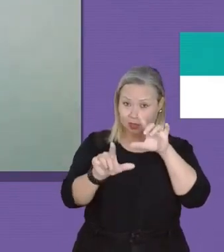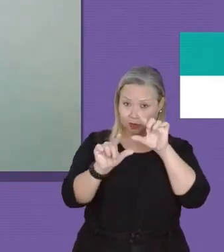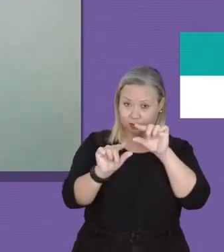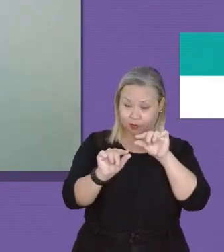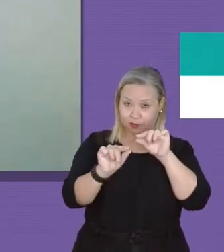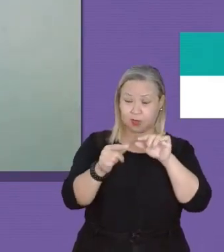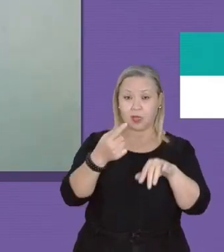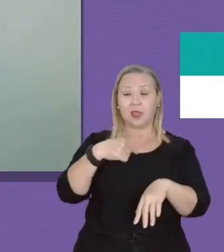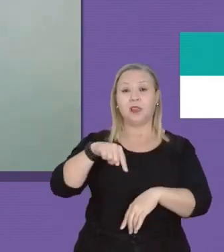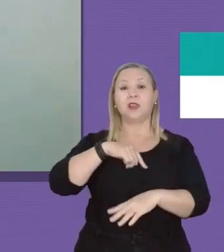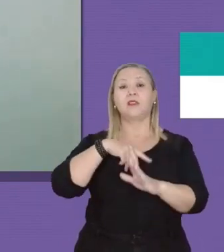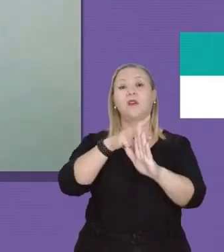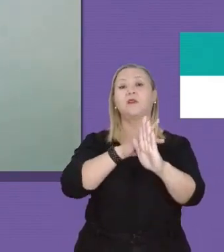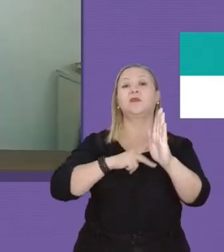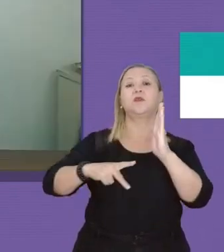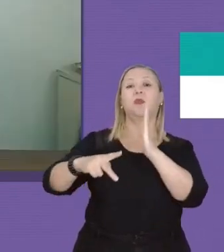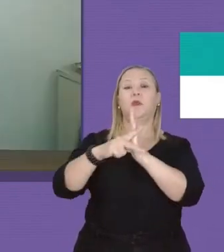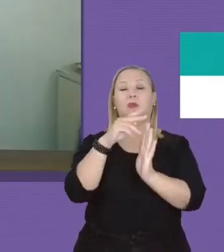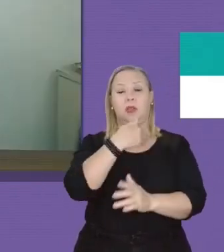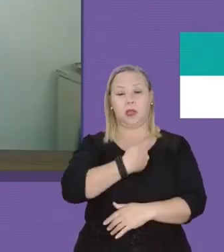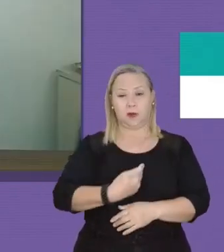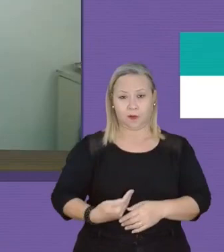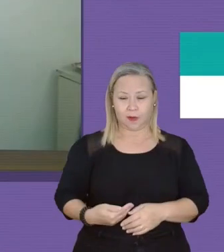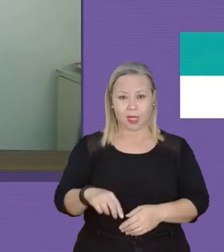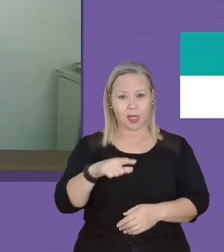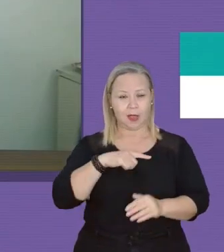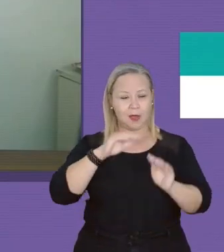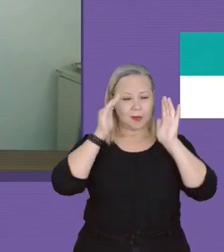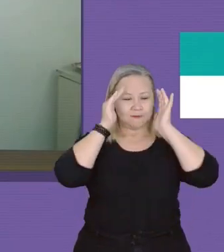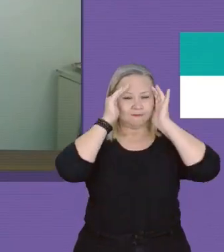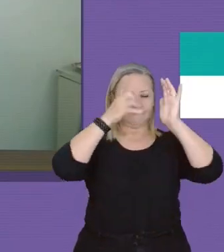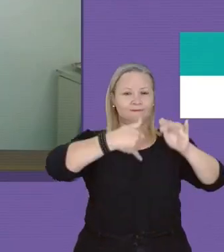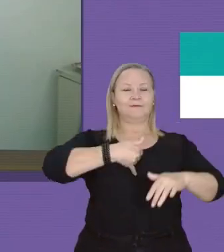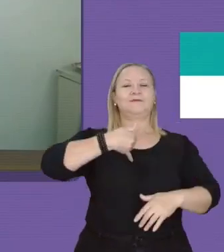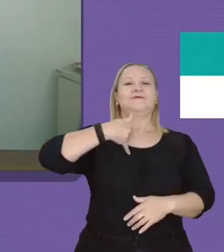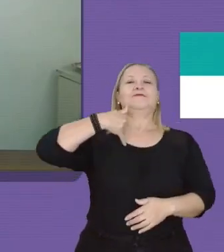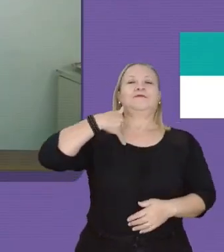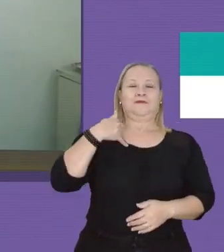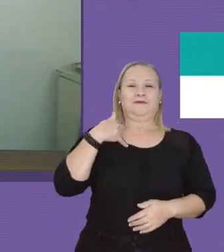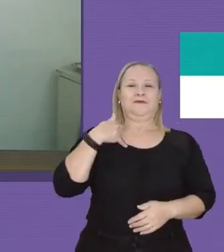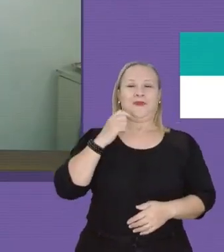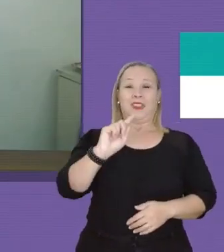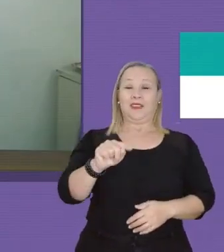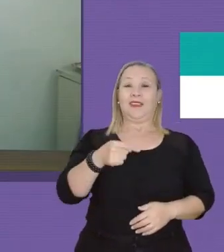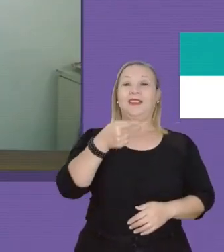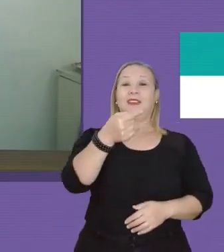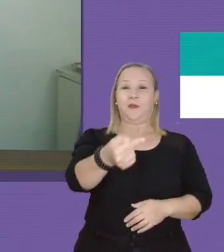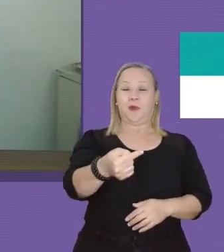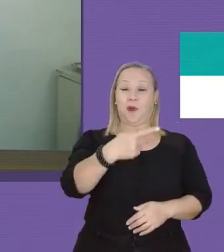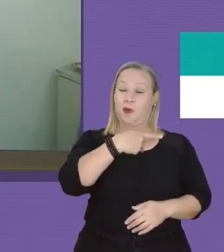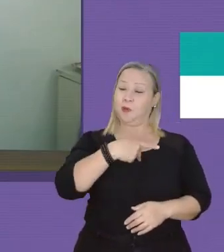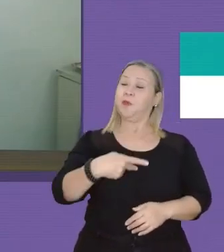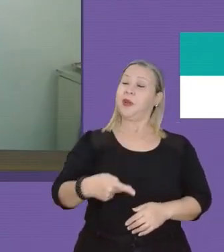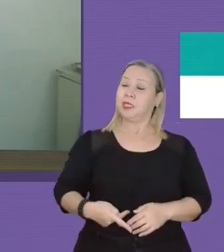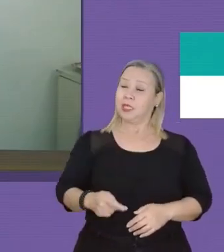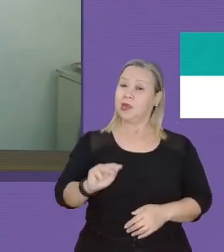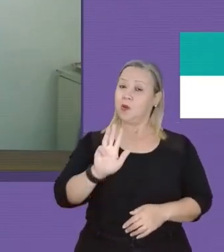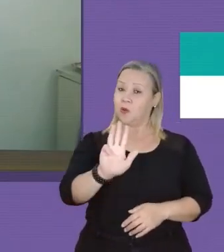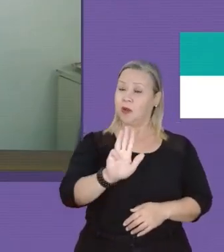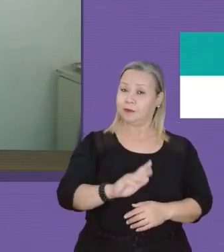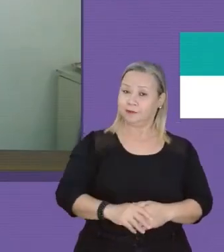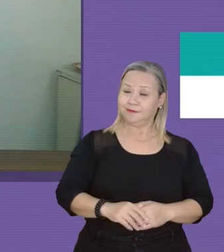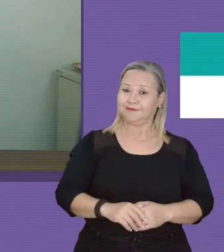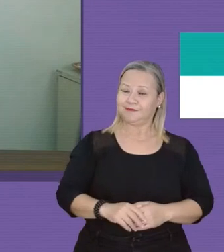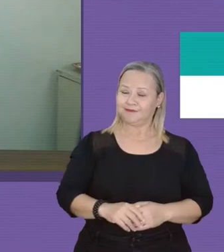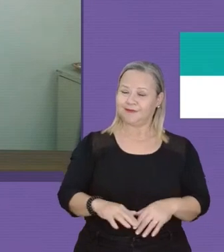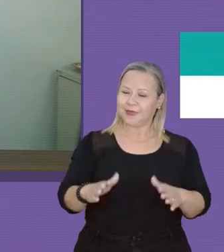nossas prioridades de governo. E eu tenho a honra de ter sucedido um presidente, o presidente Lula, que